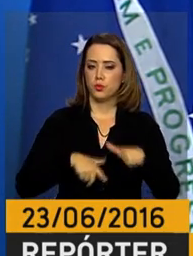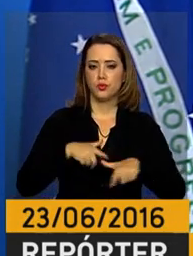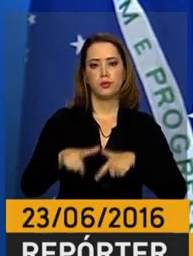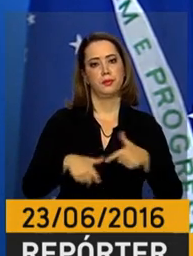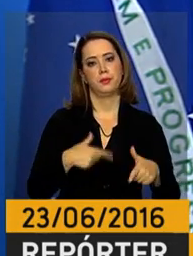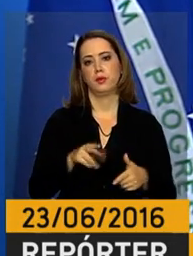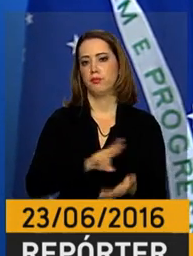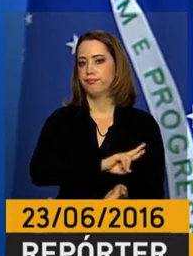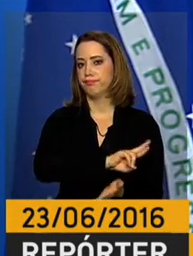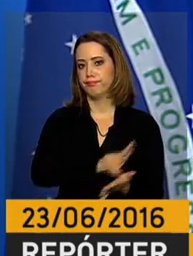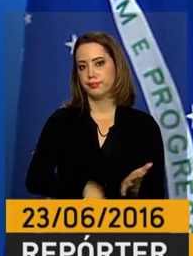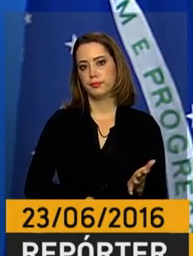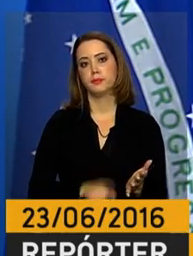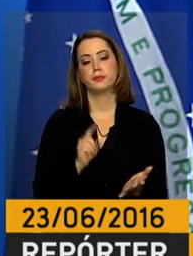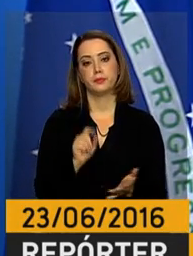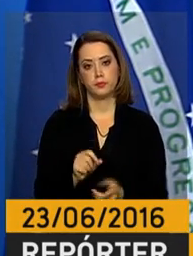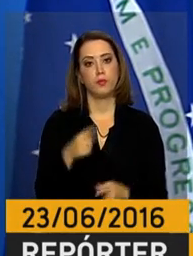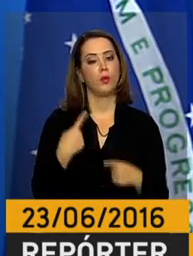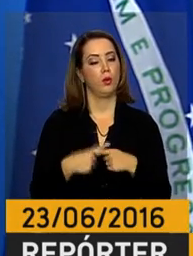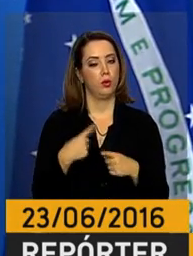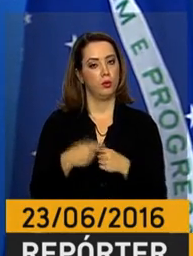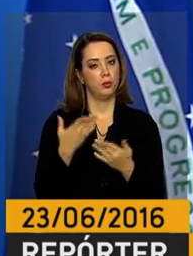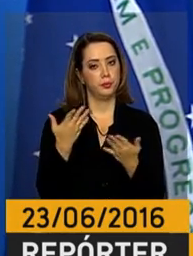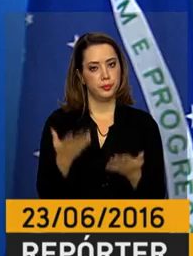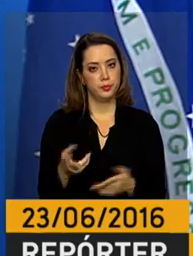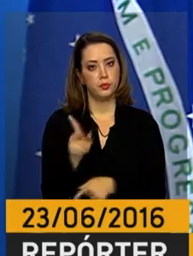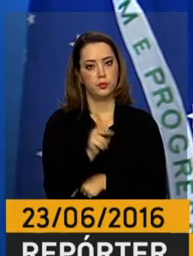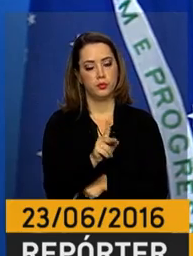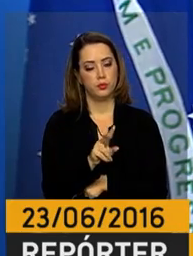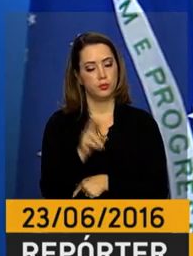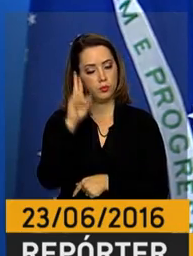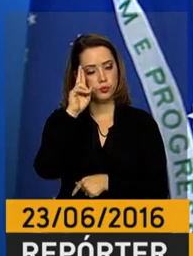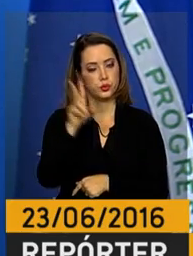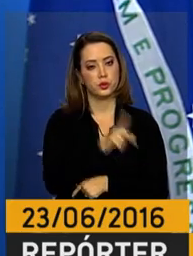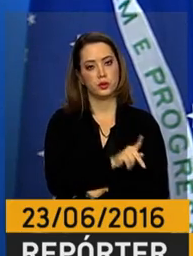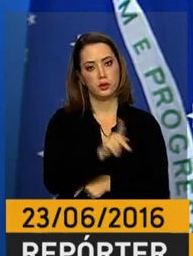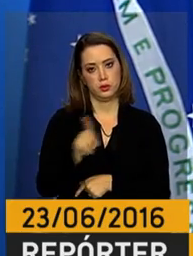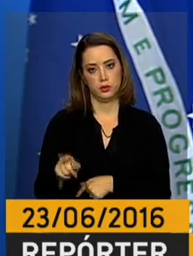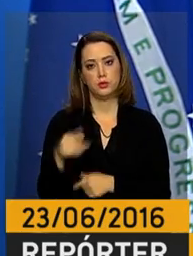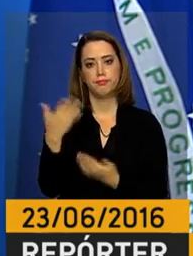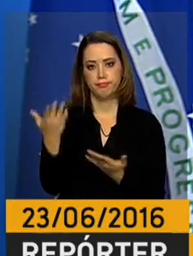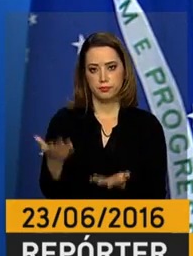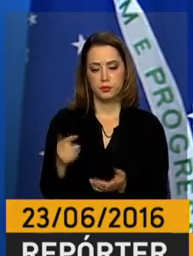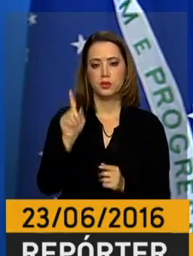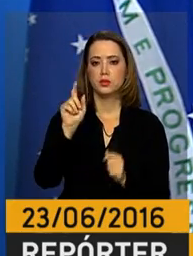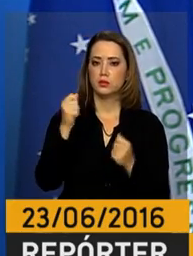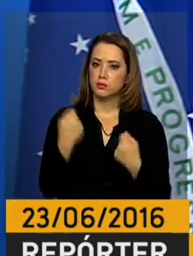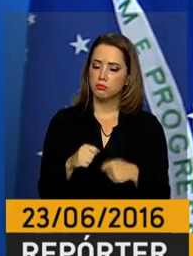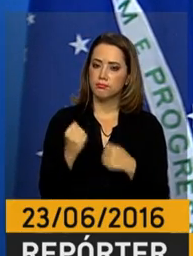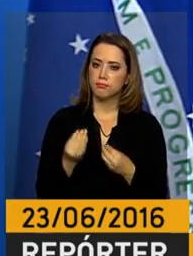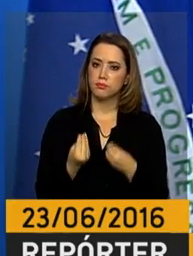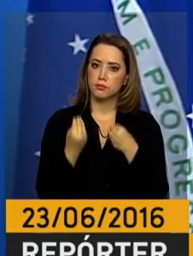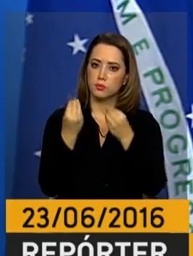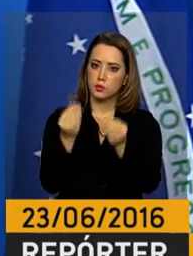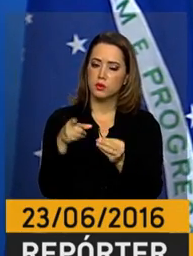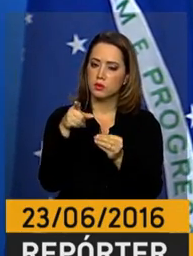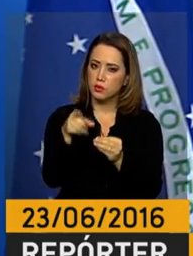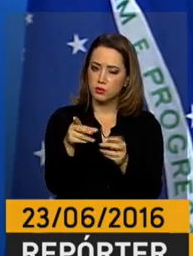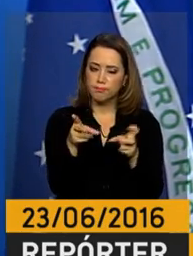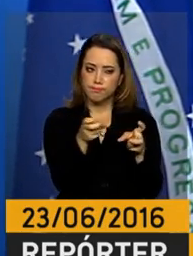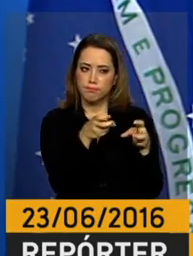categoria por isso tudo senhor presidente merece encos a disposição e a sensibilidade de vossa